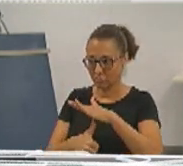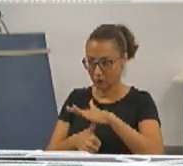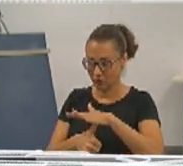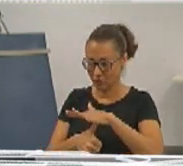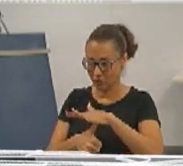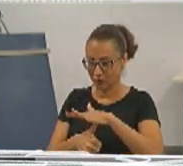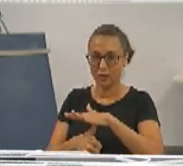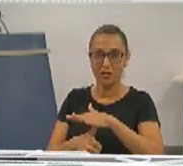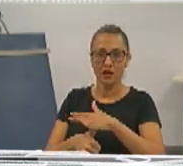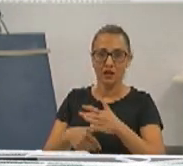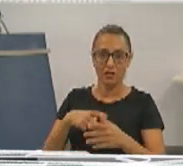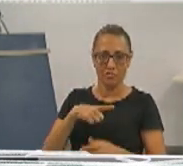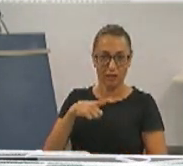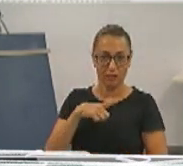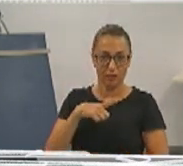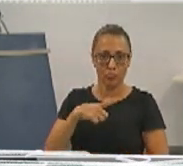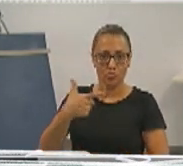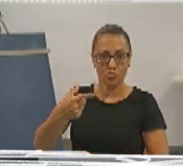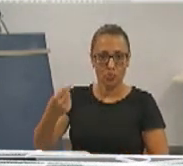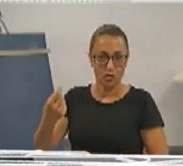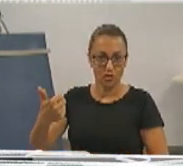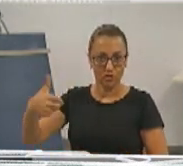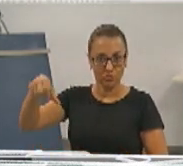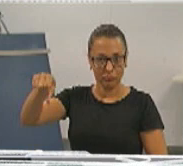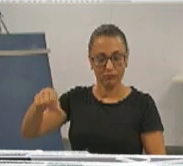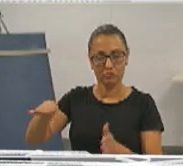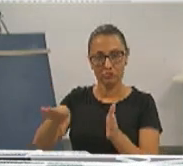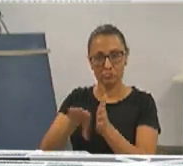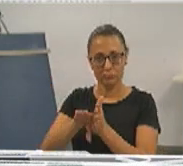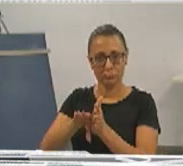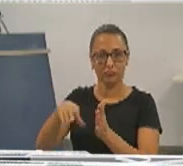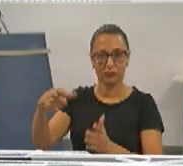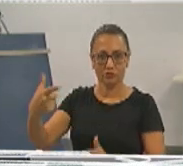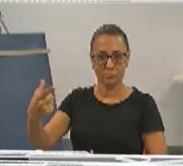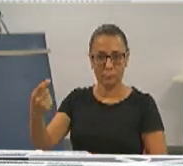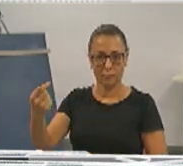ao quadriênio de 2019 a 2023.